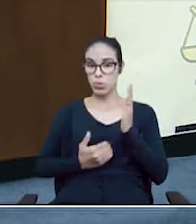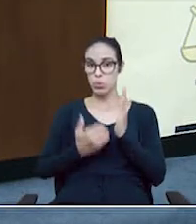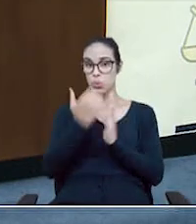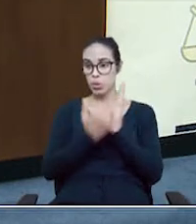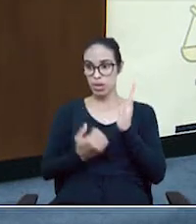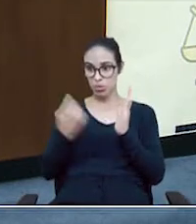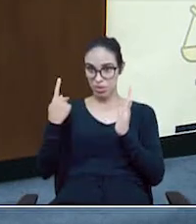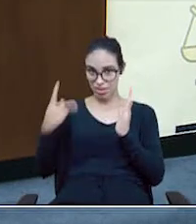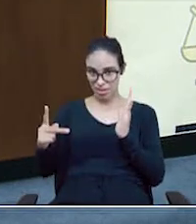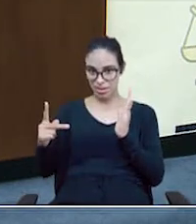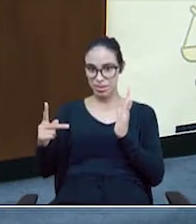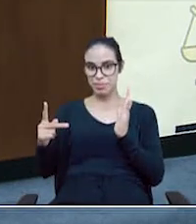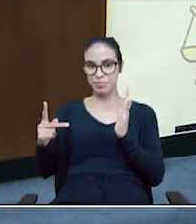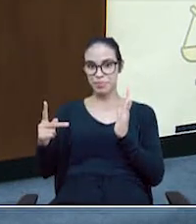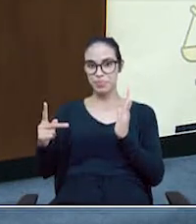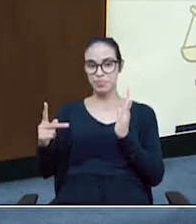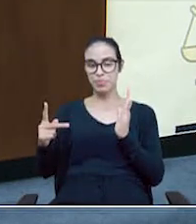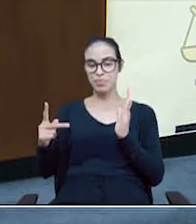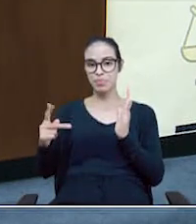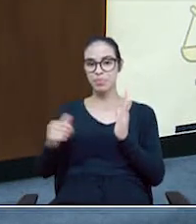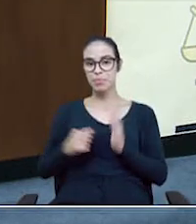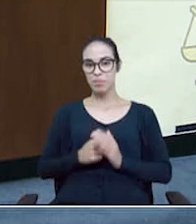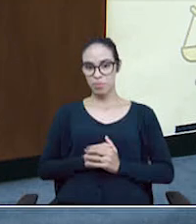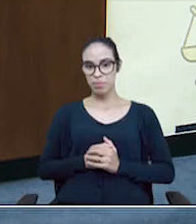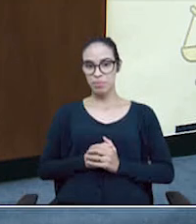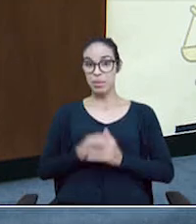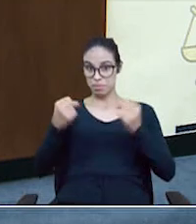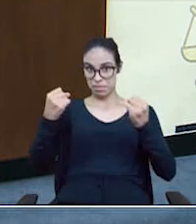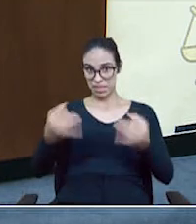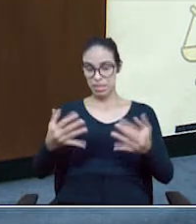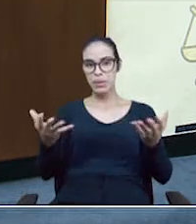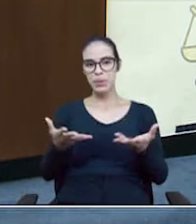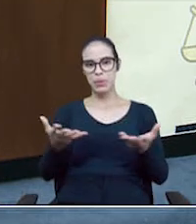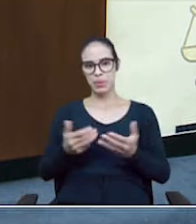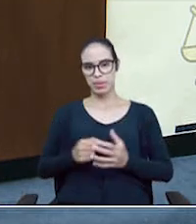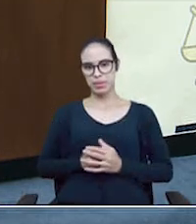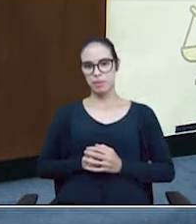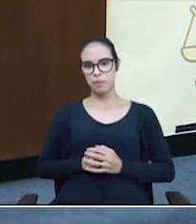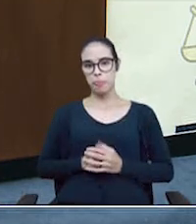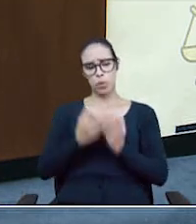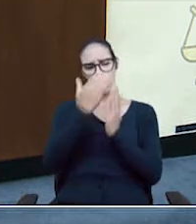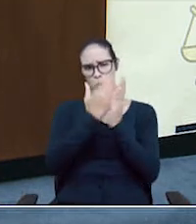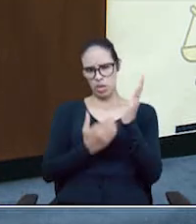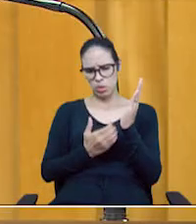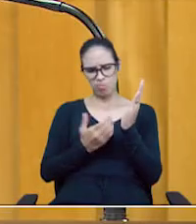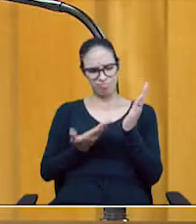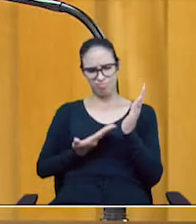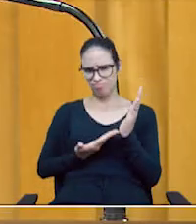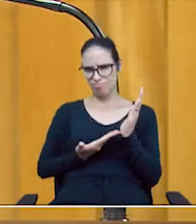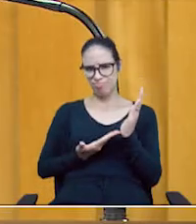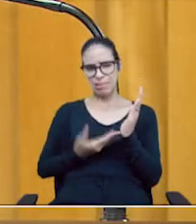Olson. Na verdade, ele tem muito mais do que aqui se contém nessas linhas e